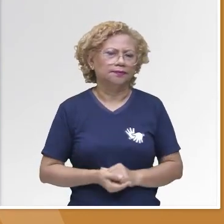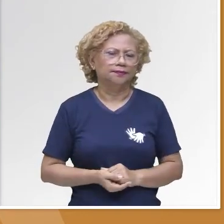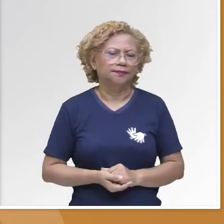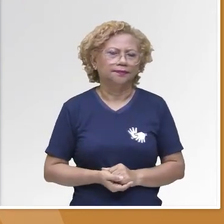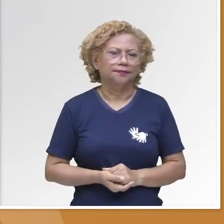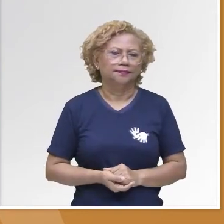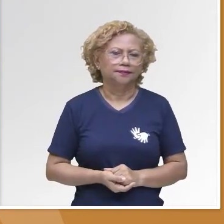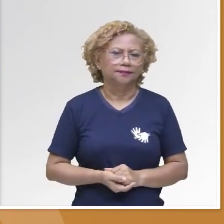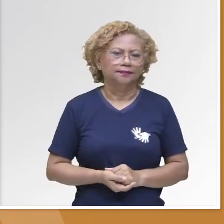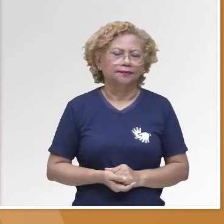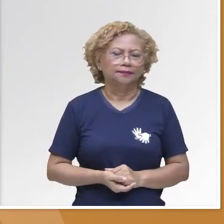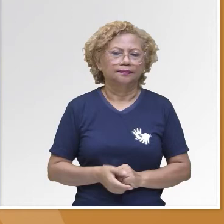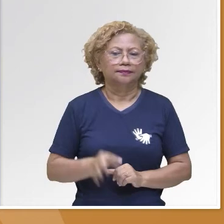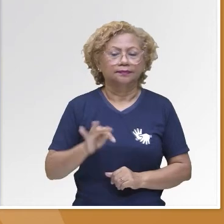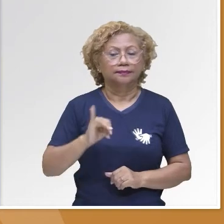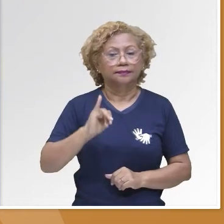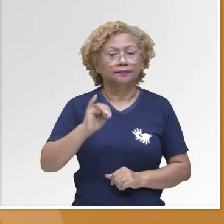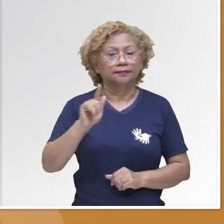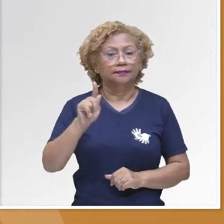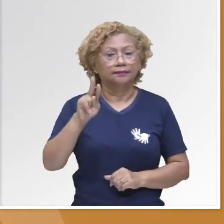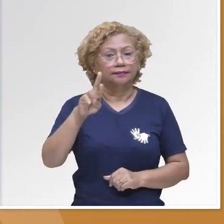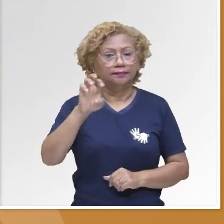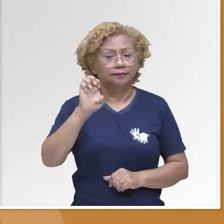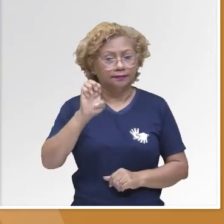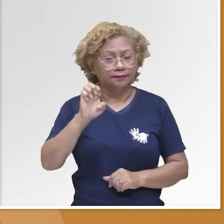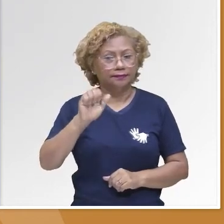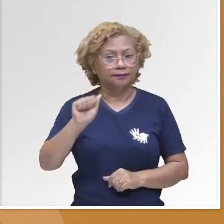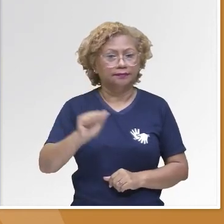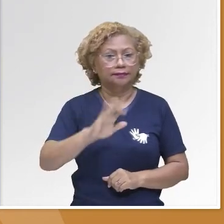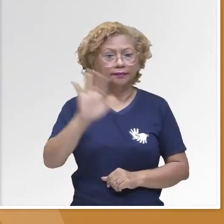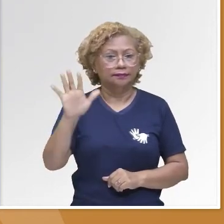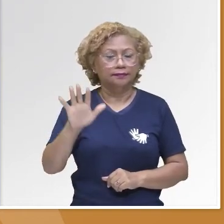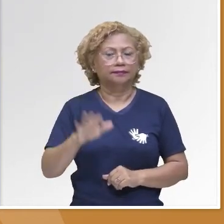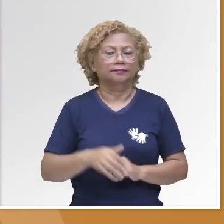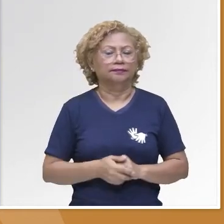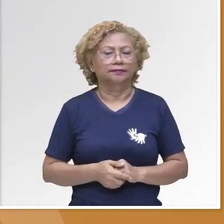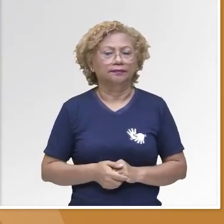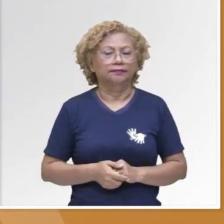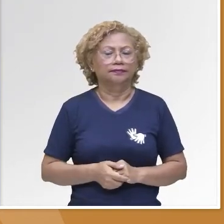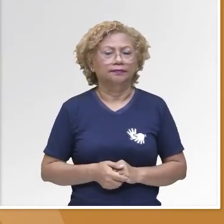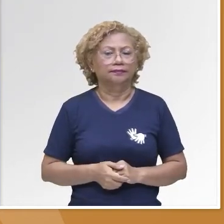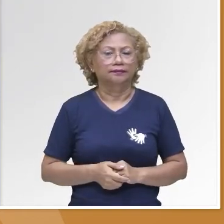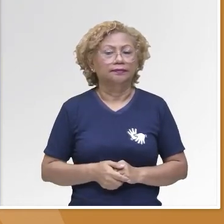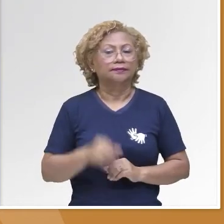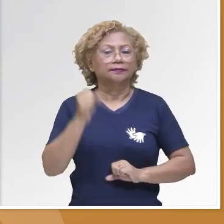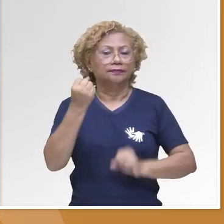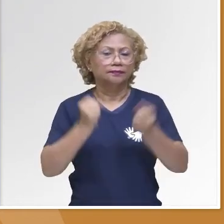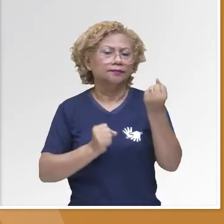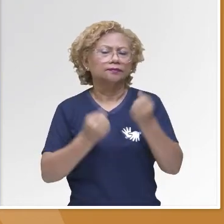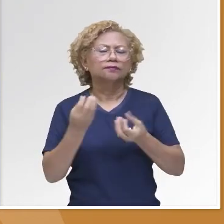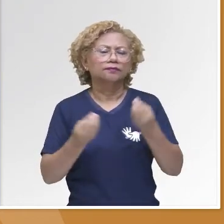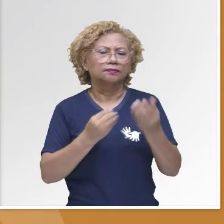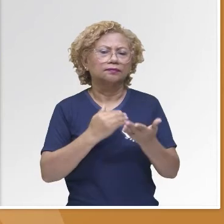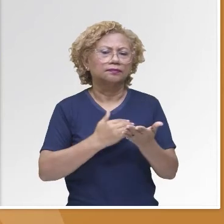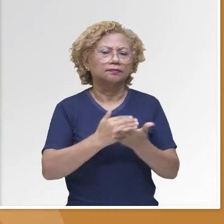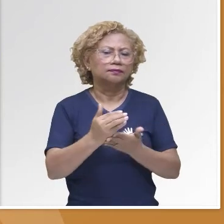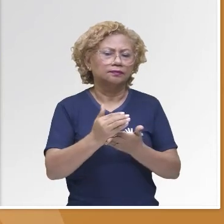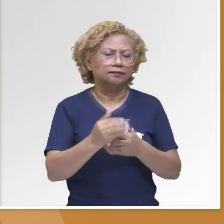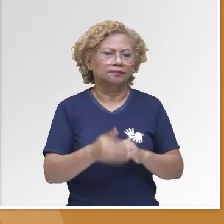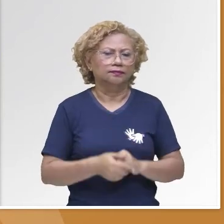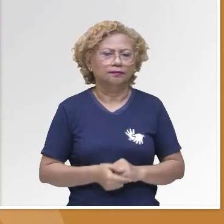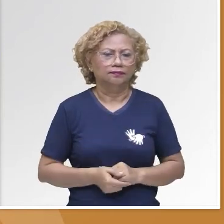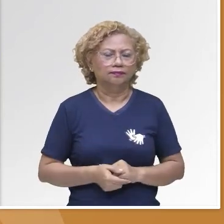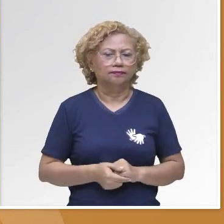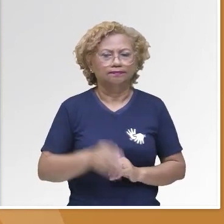tigres asiáticos e industrialização. Esses investimentos, eles foram inicialmente realizados